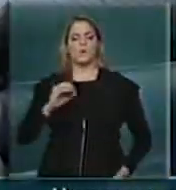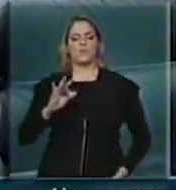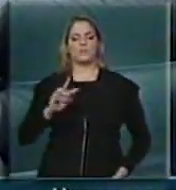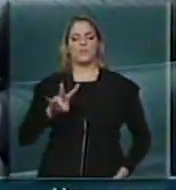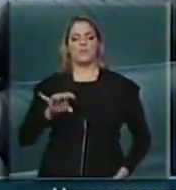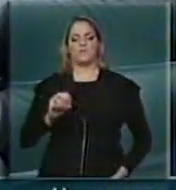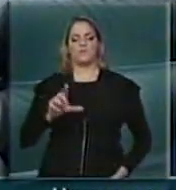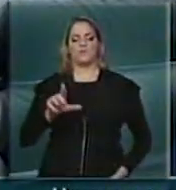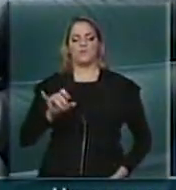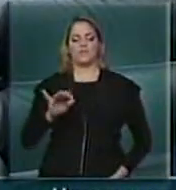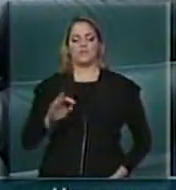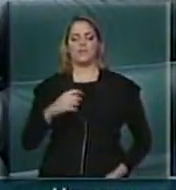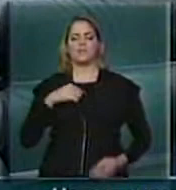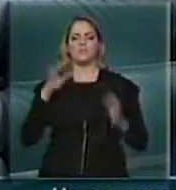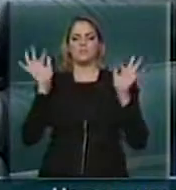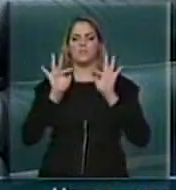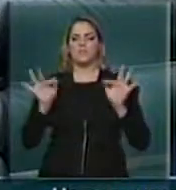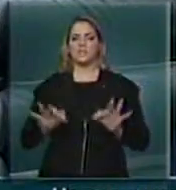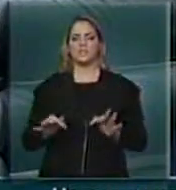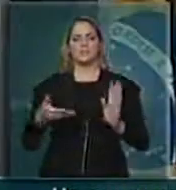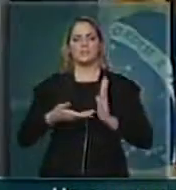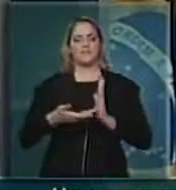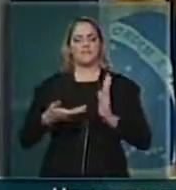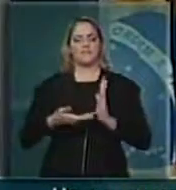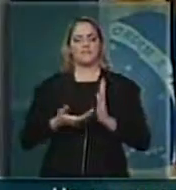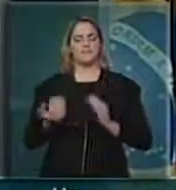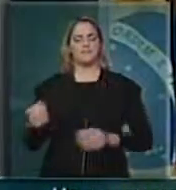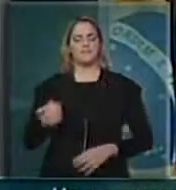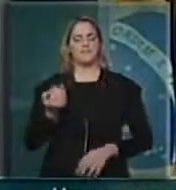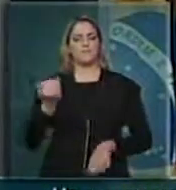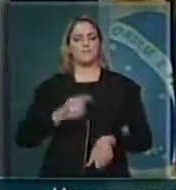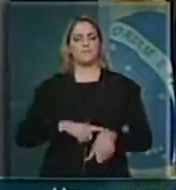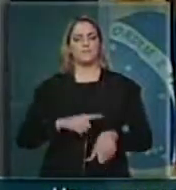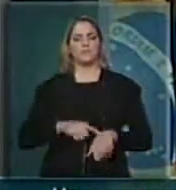feliz da Câmara Federal ter a